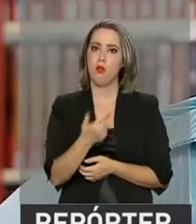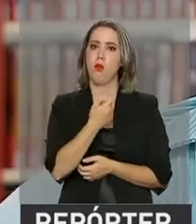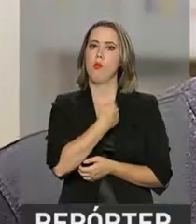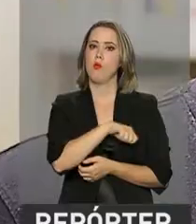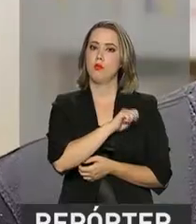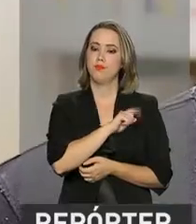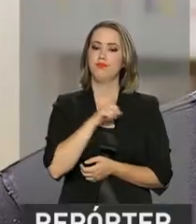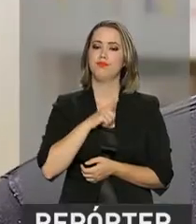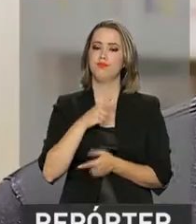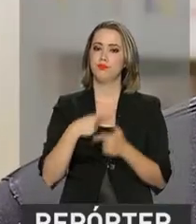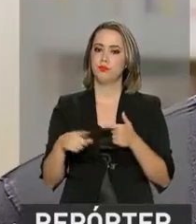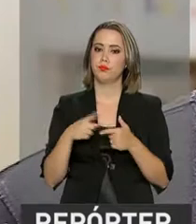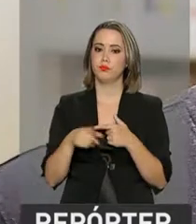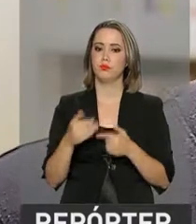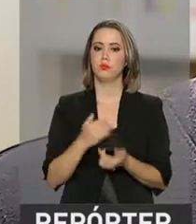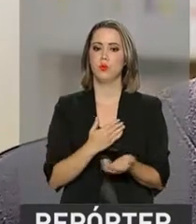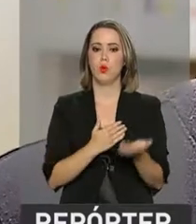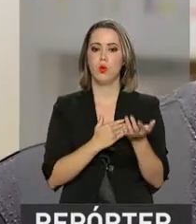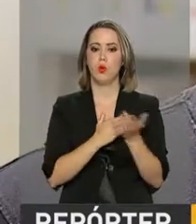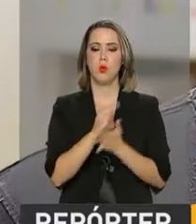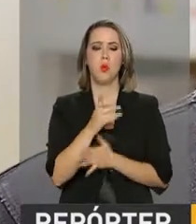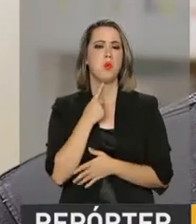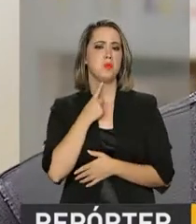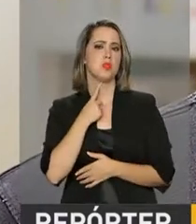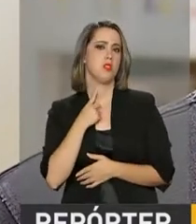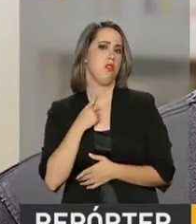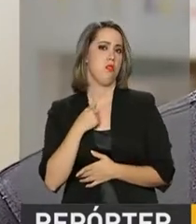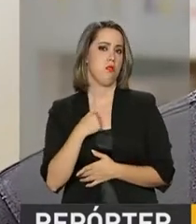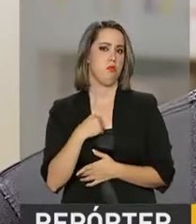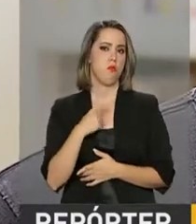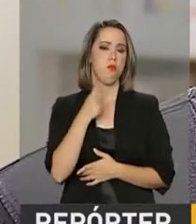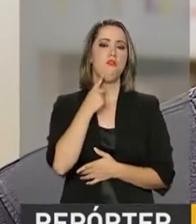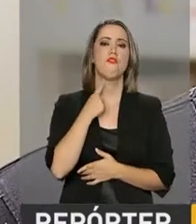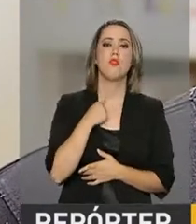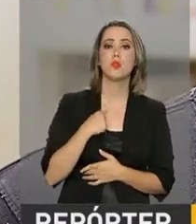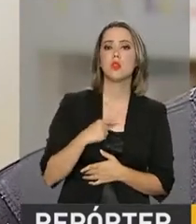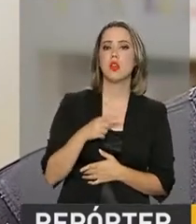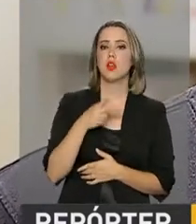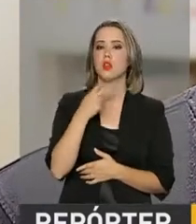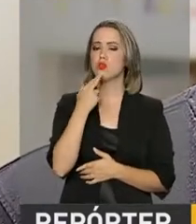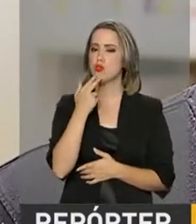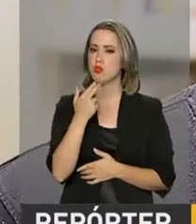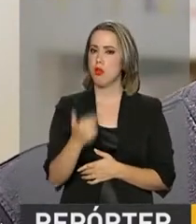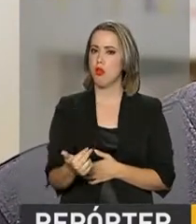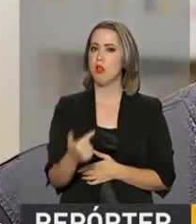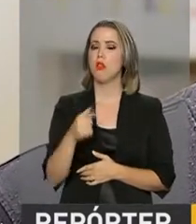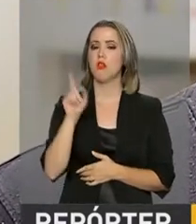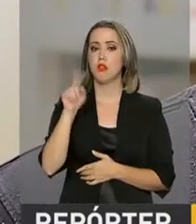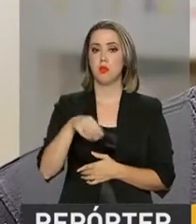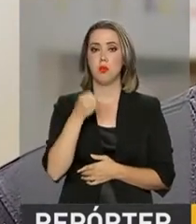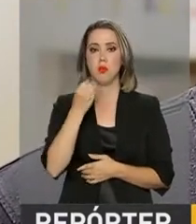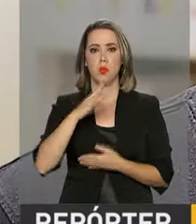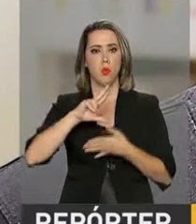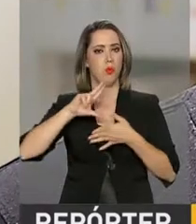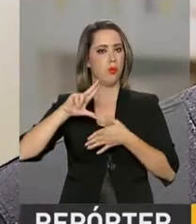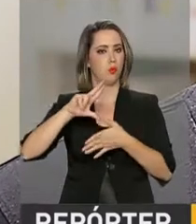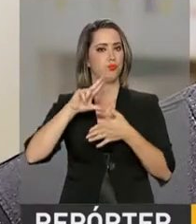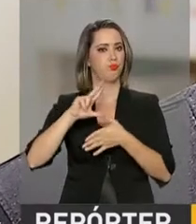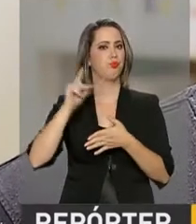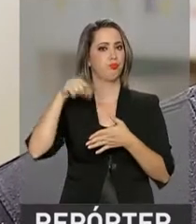problema comecei como interesse é pra conseguir falar uma língua que é tão falada aqui na américa latina que o